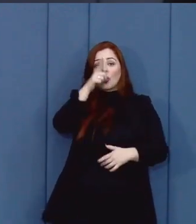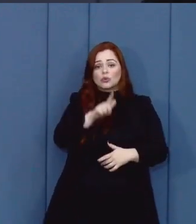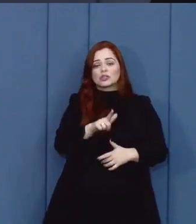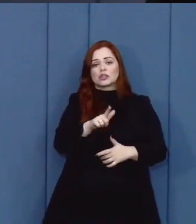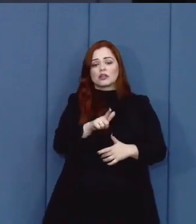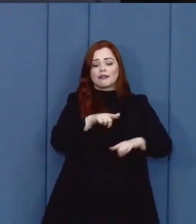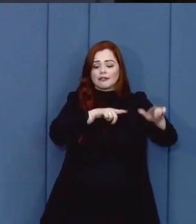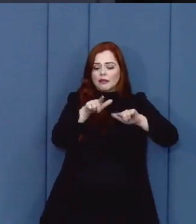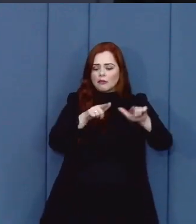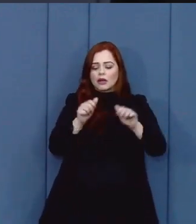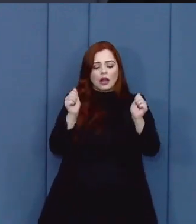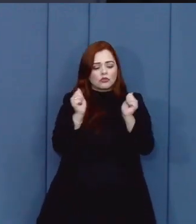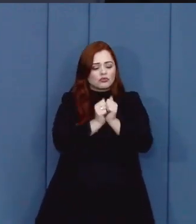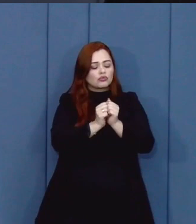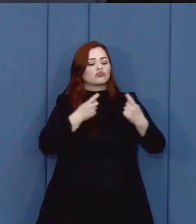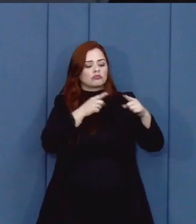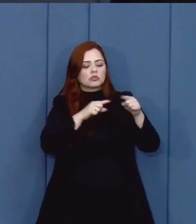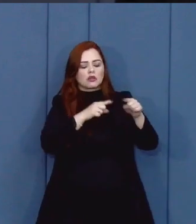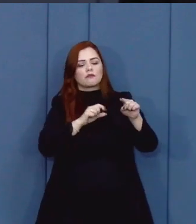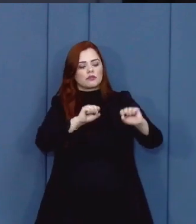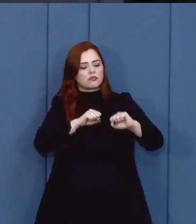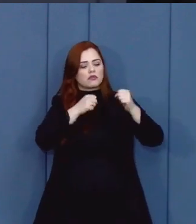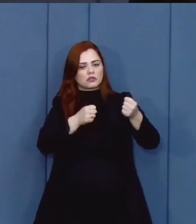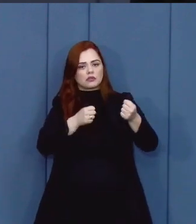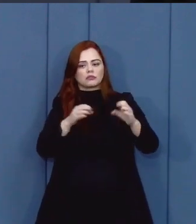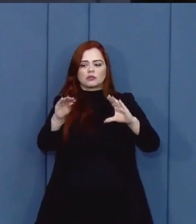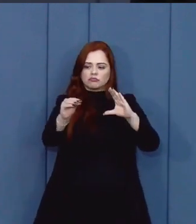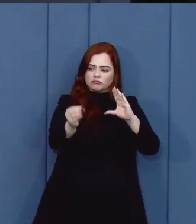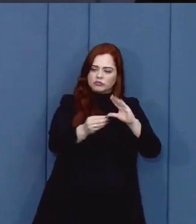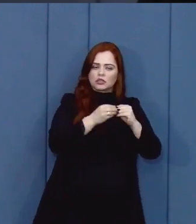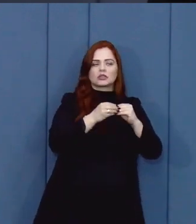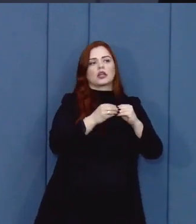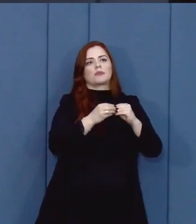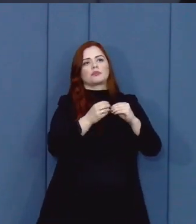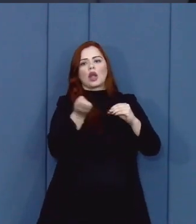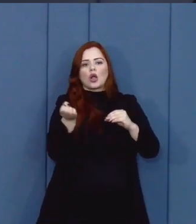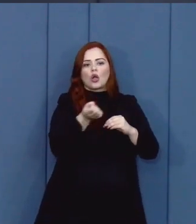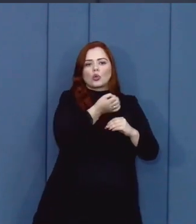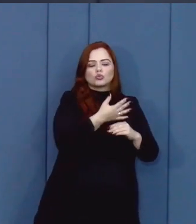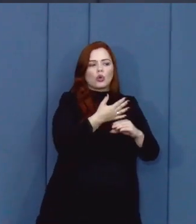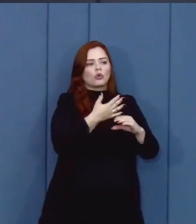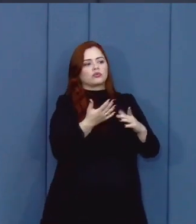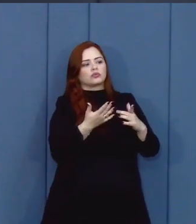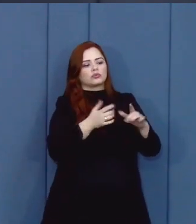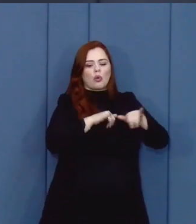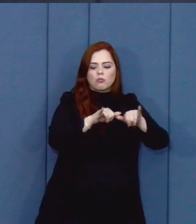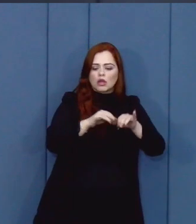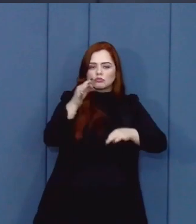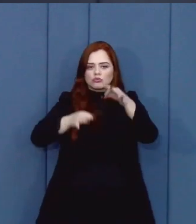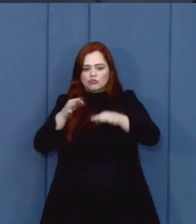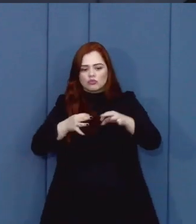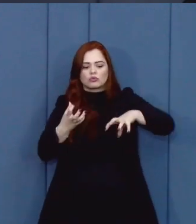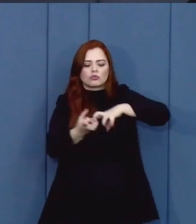conseguir dar conta de todos esses desafios, né? Trazer evidências, buscar consensos na busca de um comércio justo, cada vez